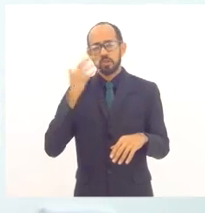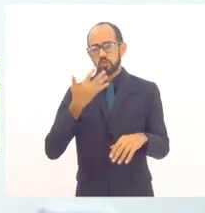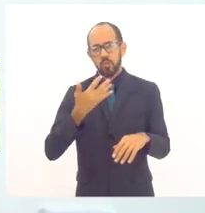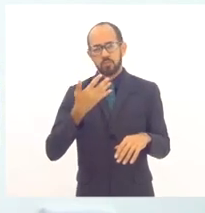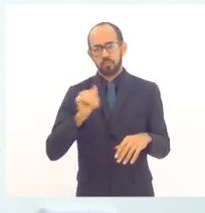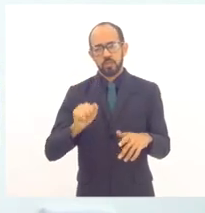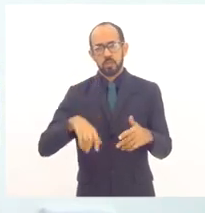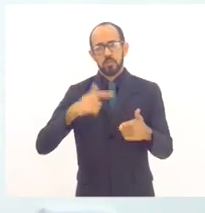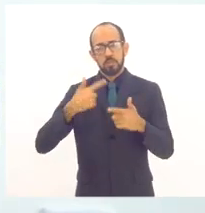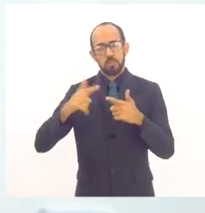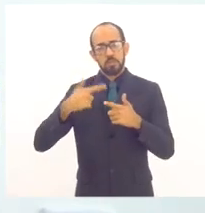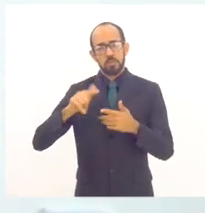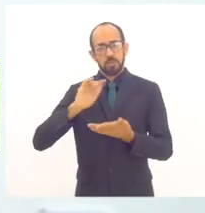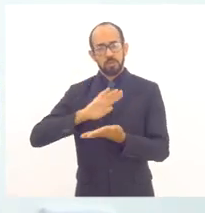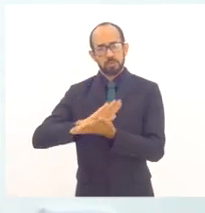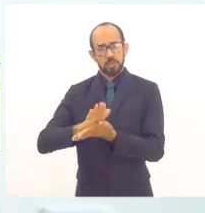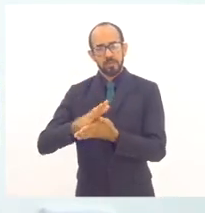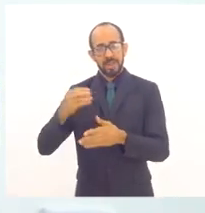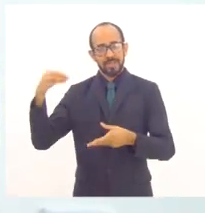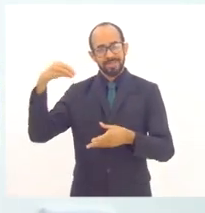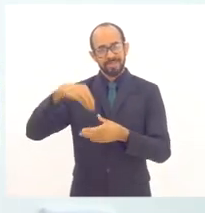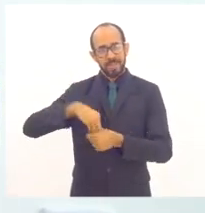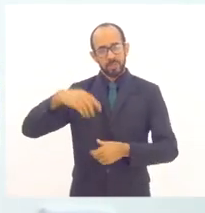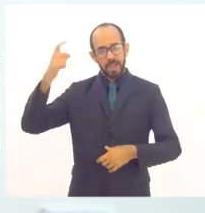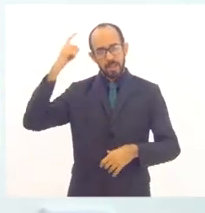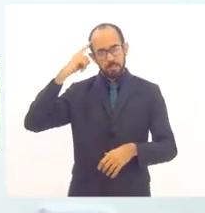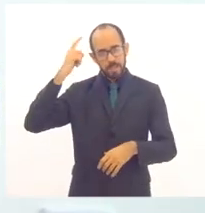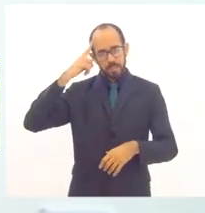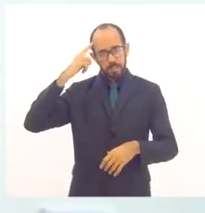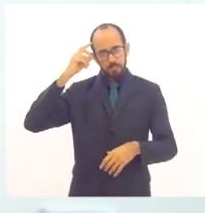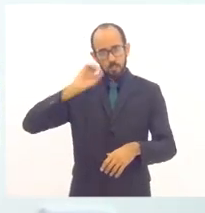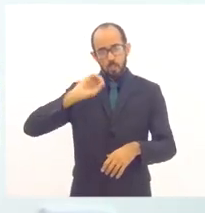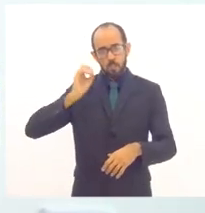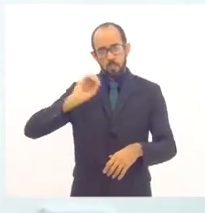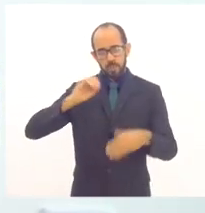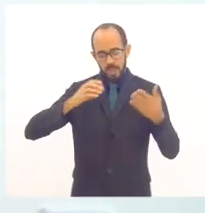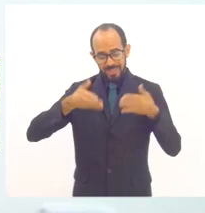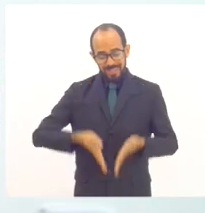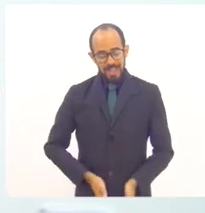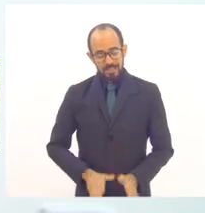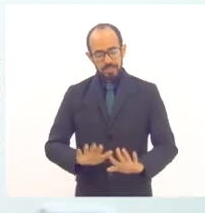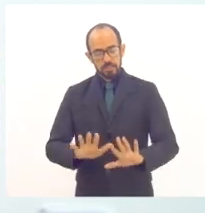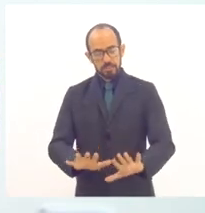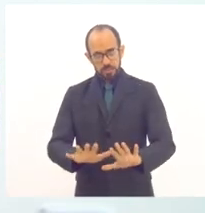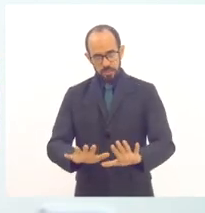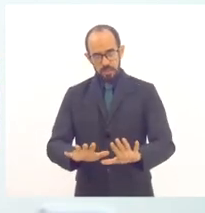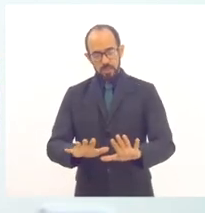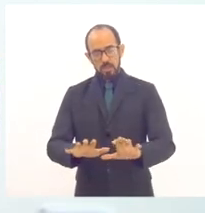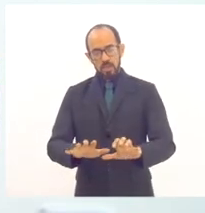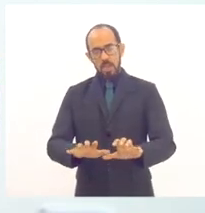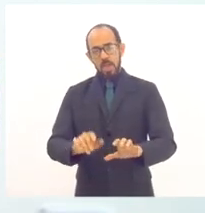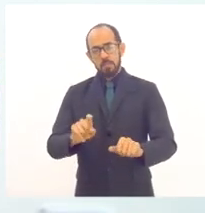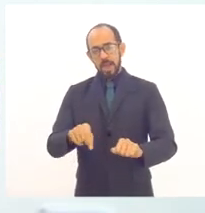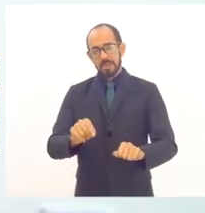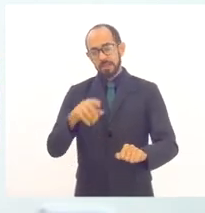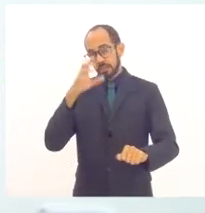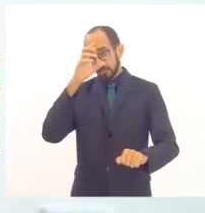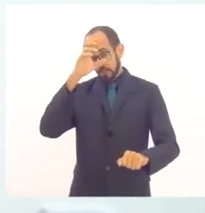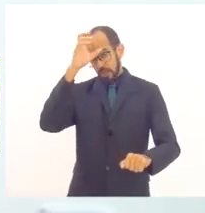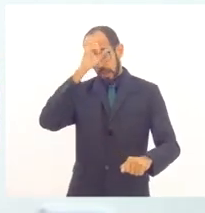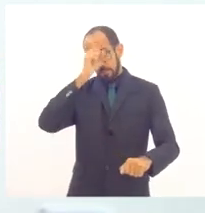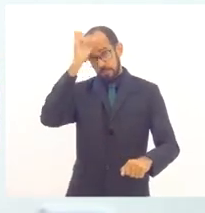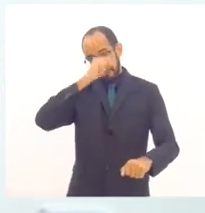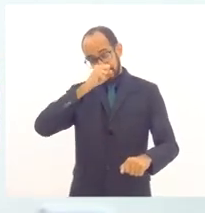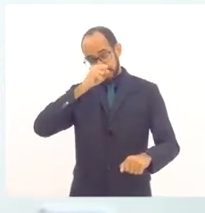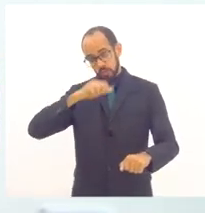racismo, a intolerância está na cabeça das pessoas. Ninguém nasce racista. Infelizmente, as pessoas aprendem a ser racistas.